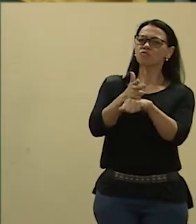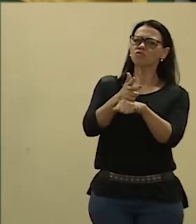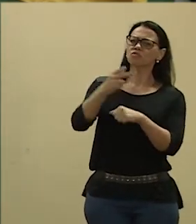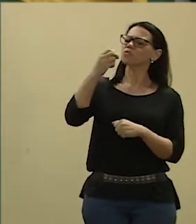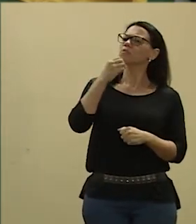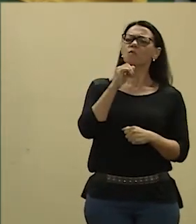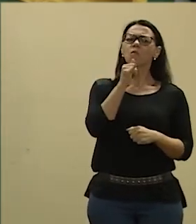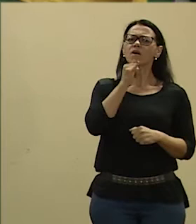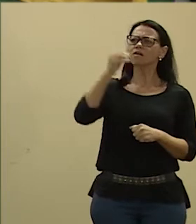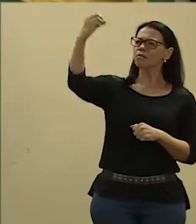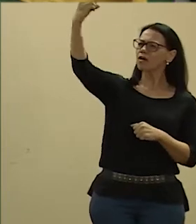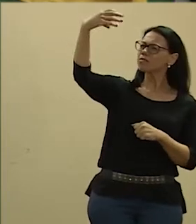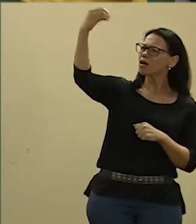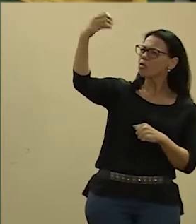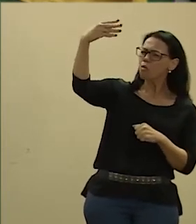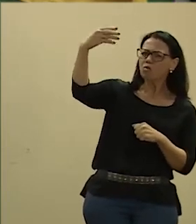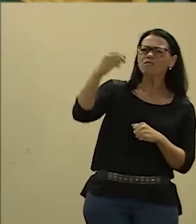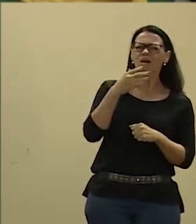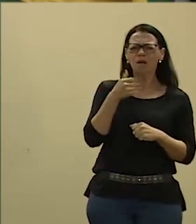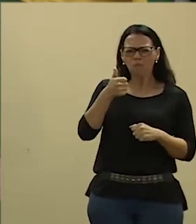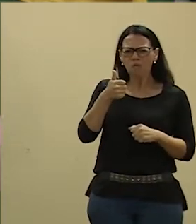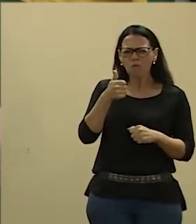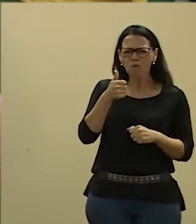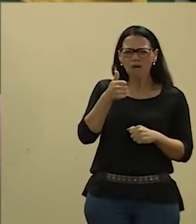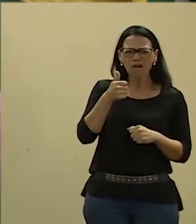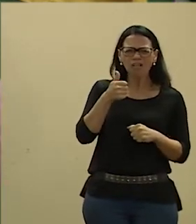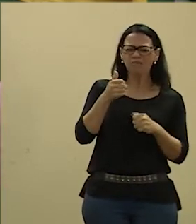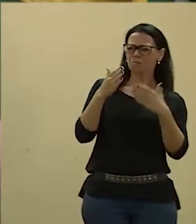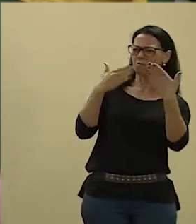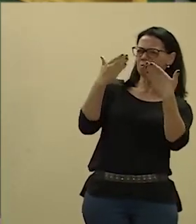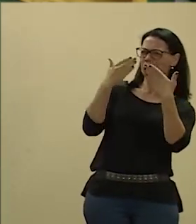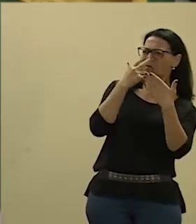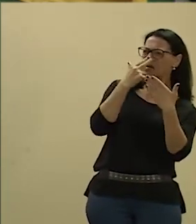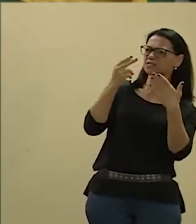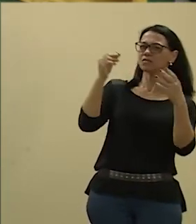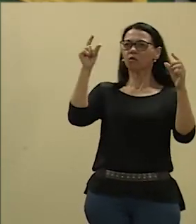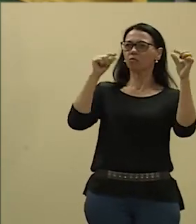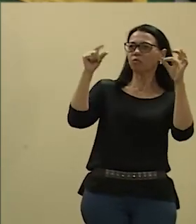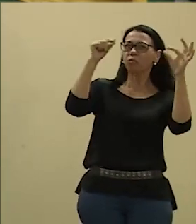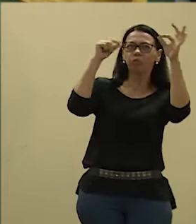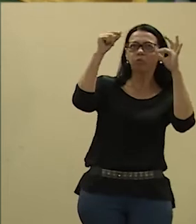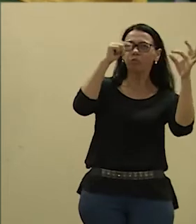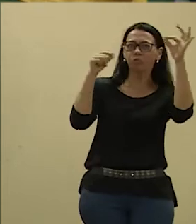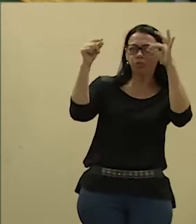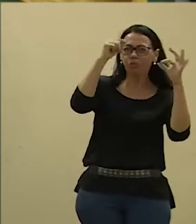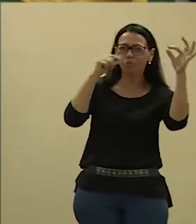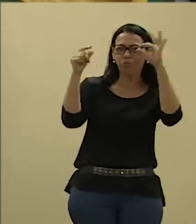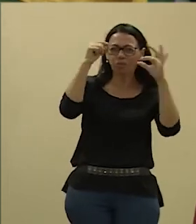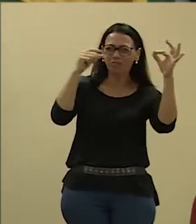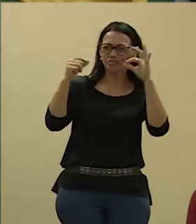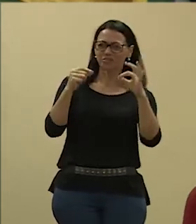fraquinha fica aquela imagem meio granulada né aquela coisa parece que está tem uns mosquitinhos aqui no caso até tem né é